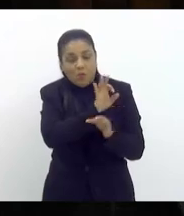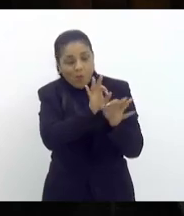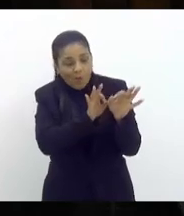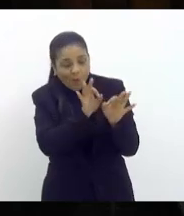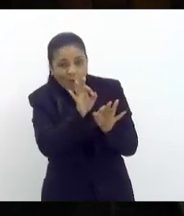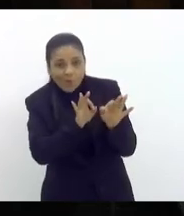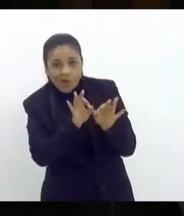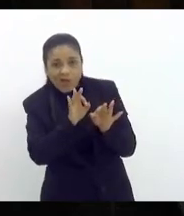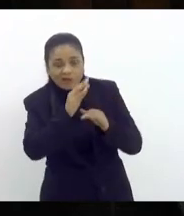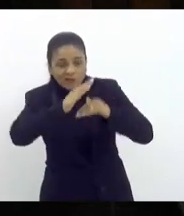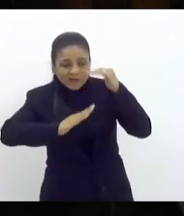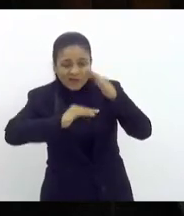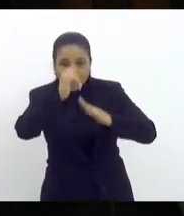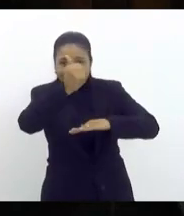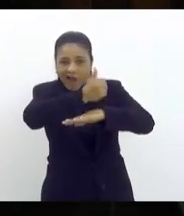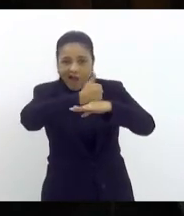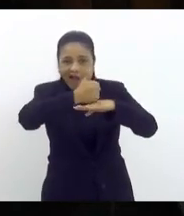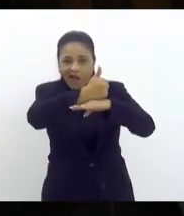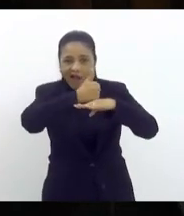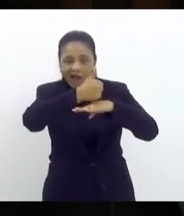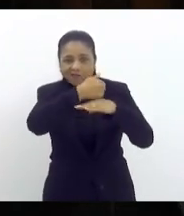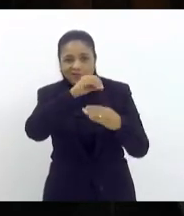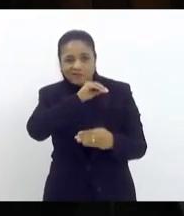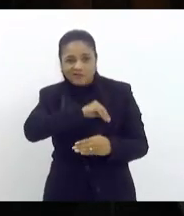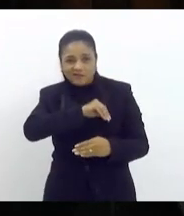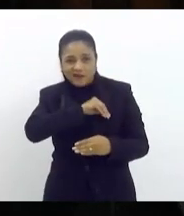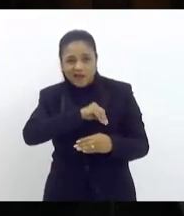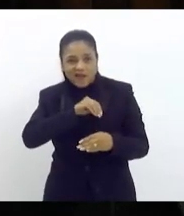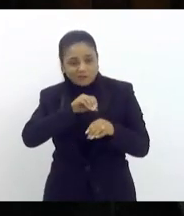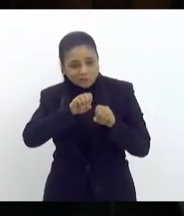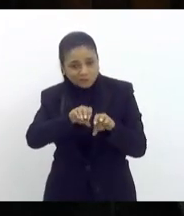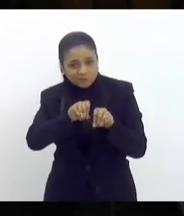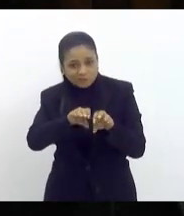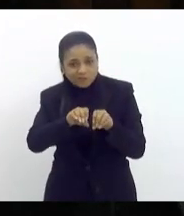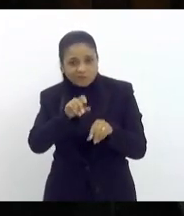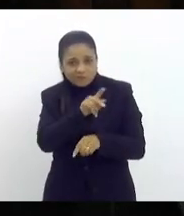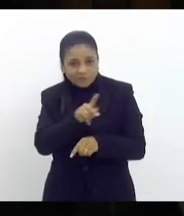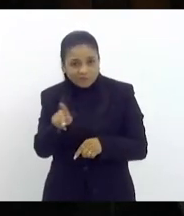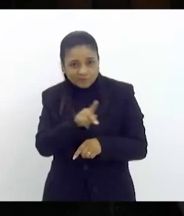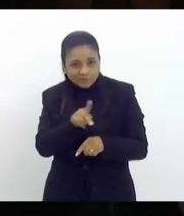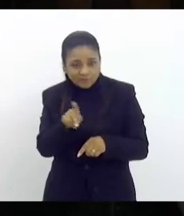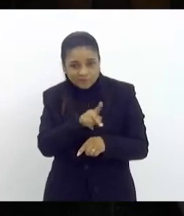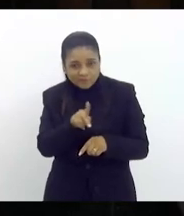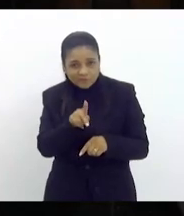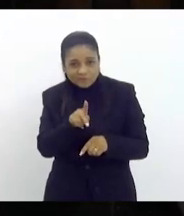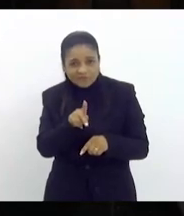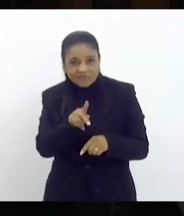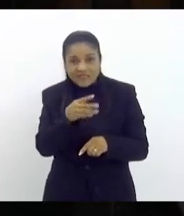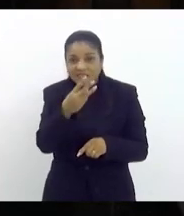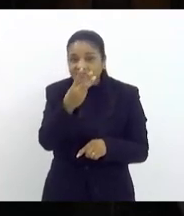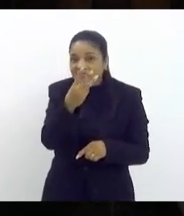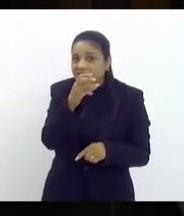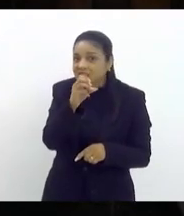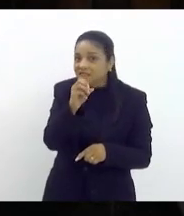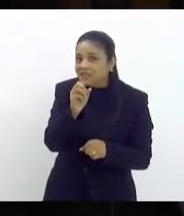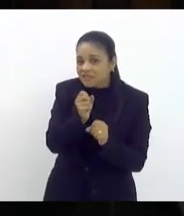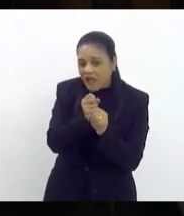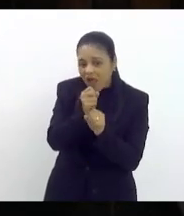de cargos carreiras e salários do magistério que já tem mais de 30 anos em vigor